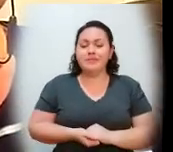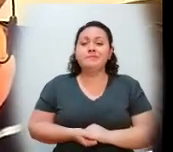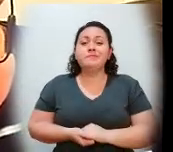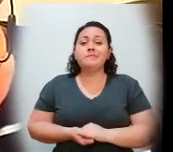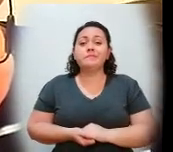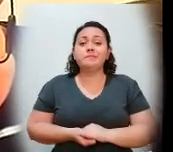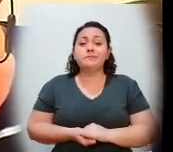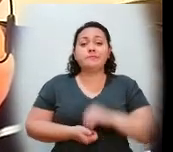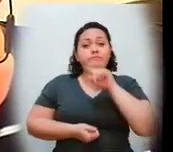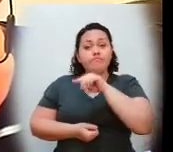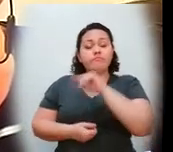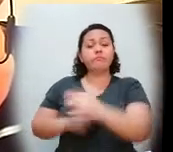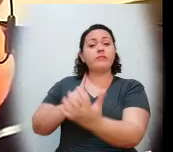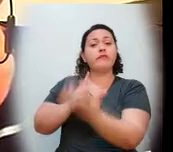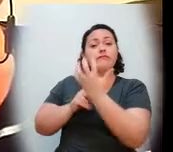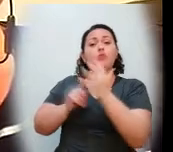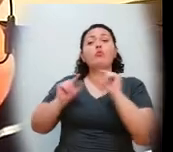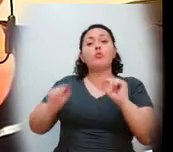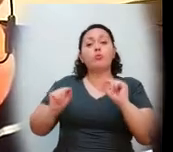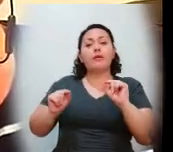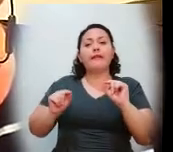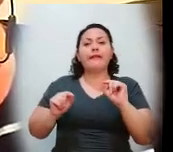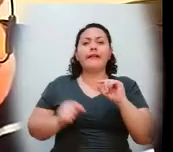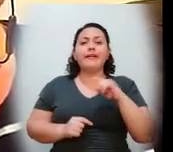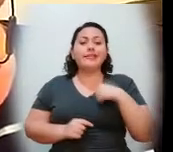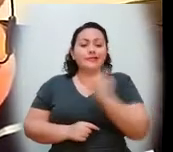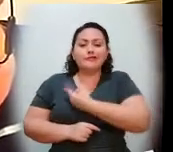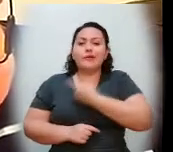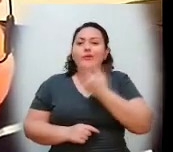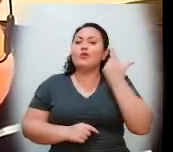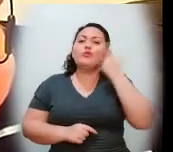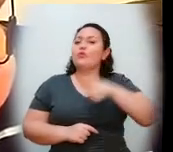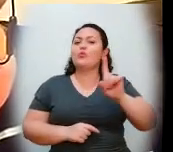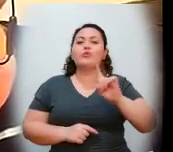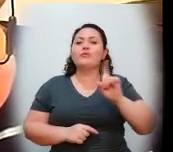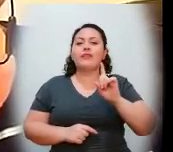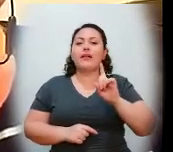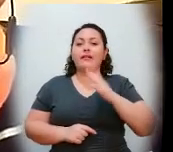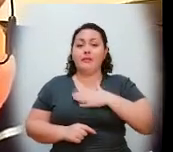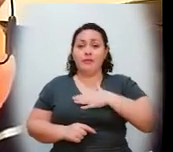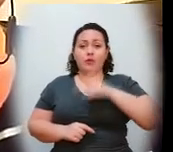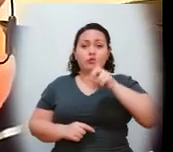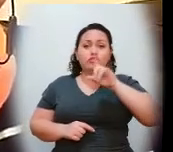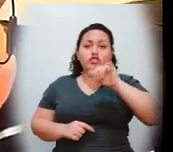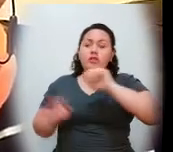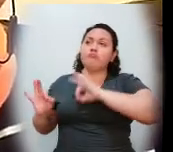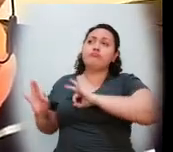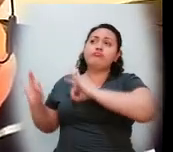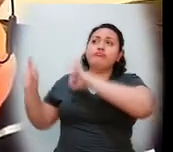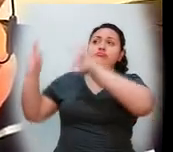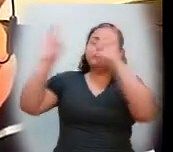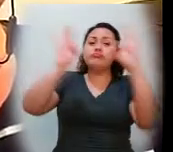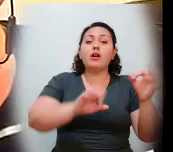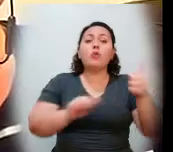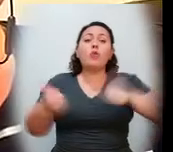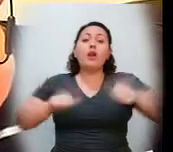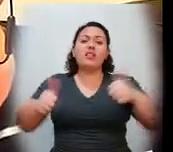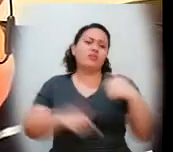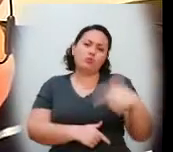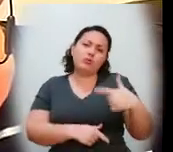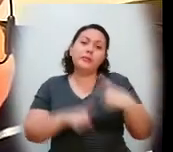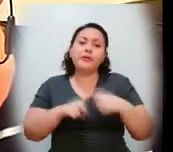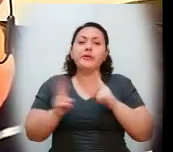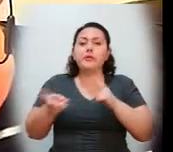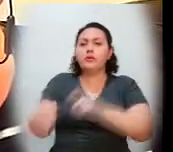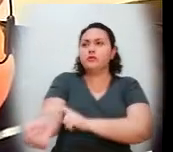Né? E isso vai impedir que a gente tenha uma qualidade né, durante o nosso dia em termos de rotina, porque vai seguir com